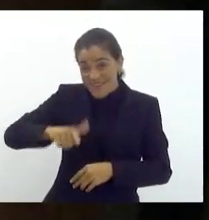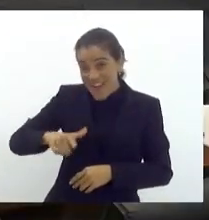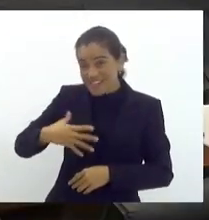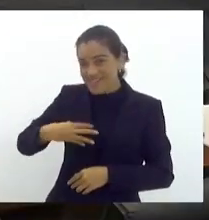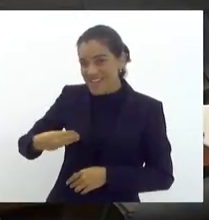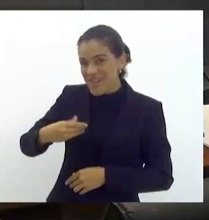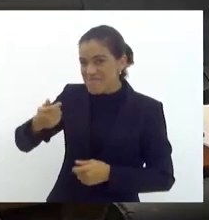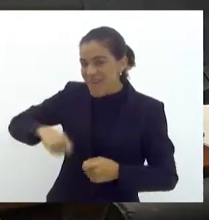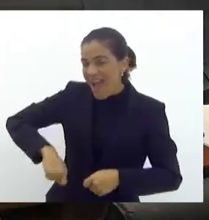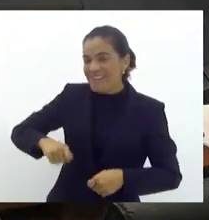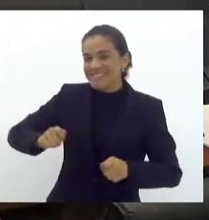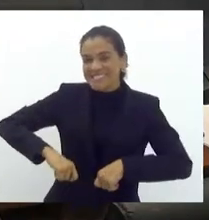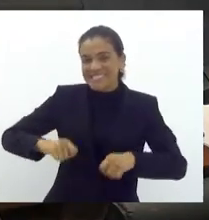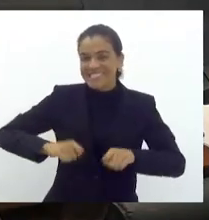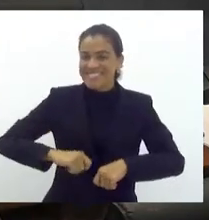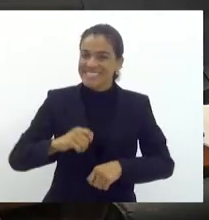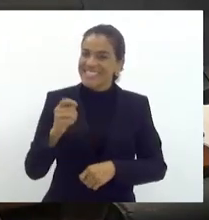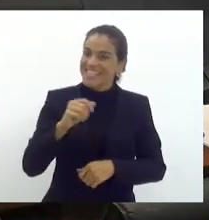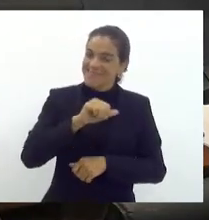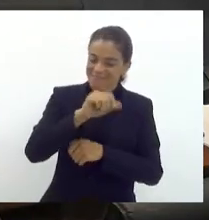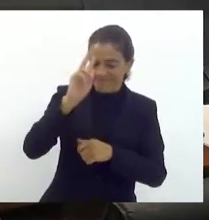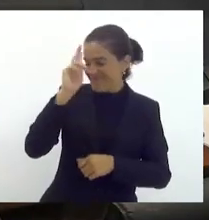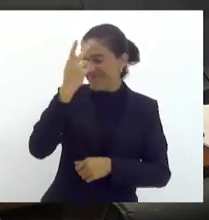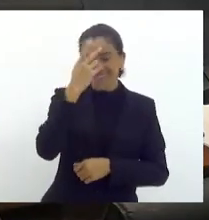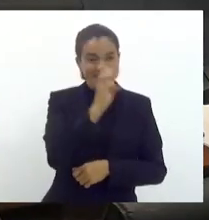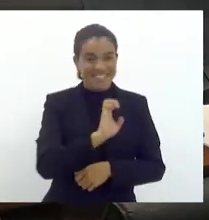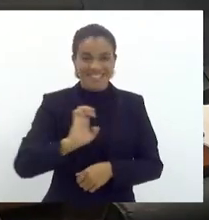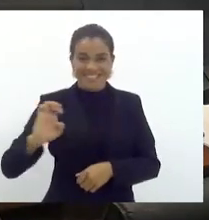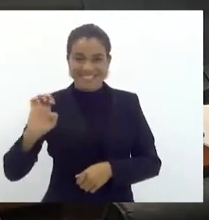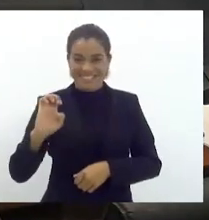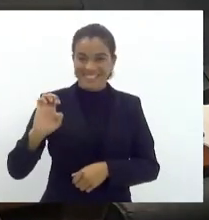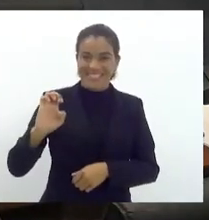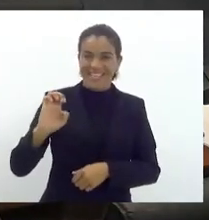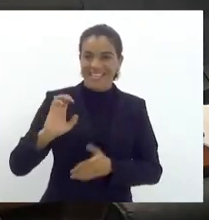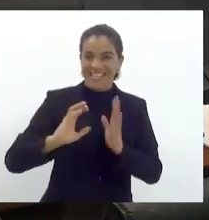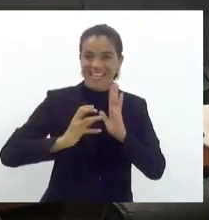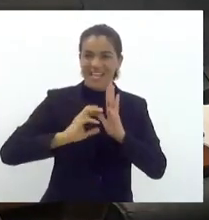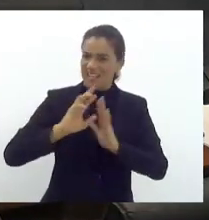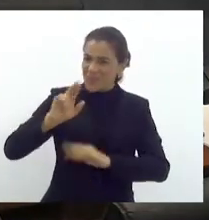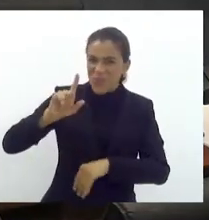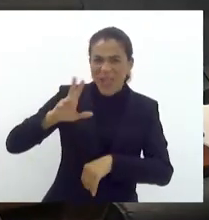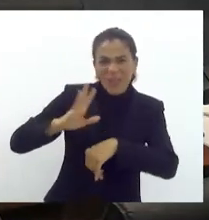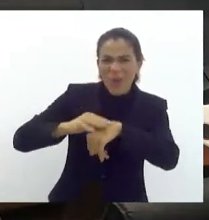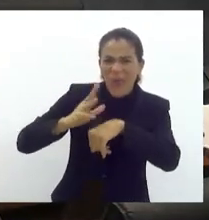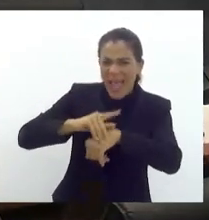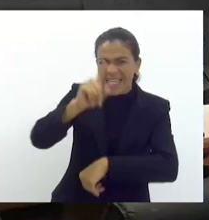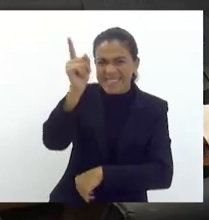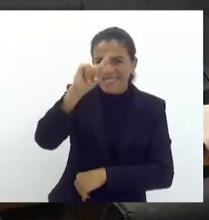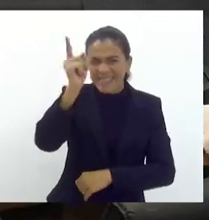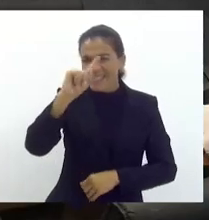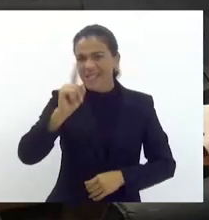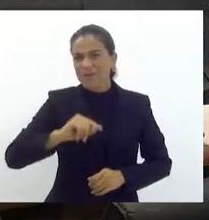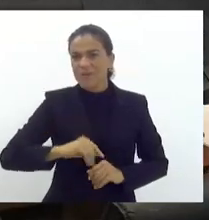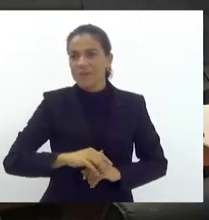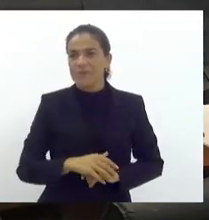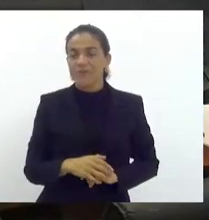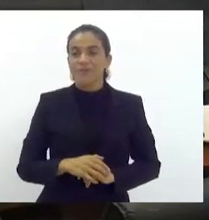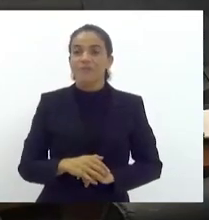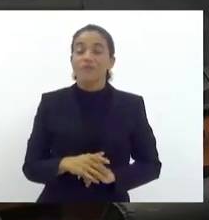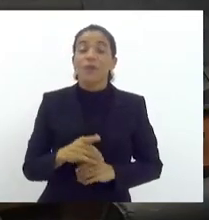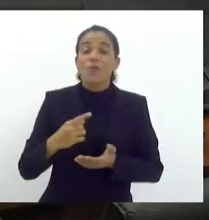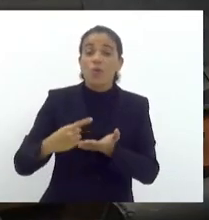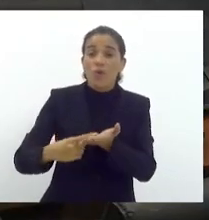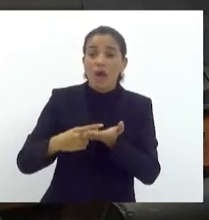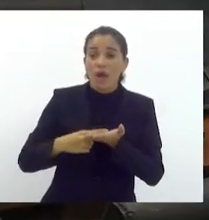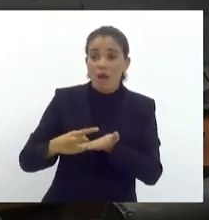oportunidade e só registrar aqui só para registrar que segundo o acordo